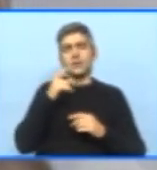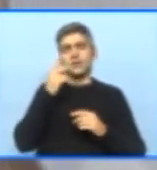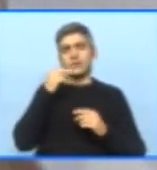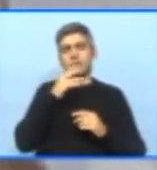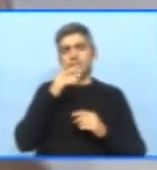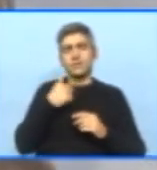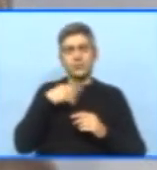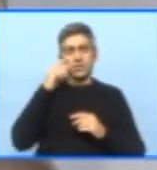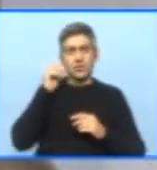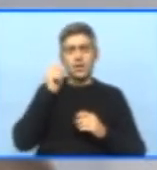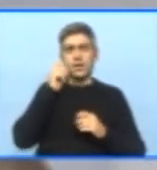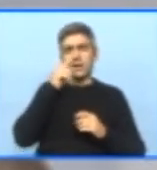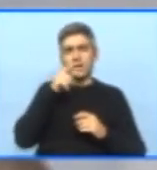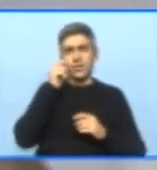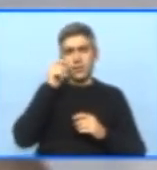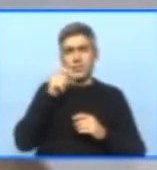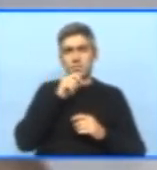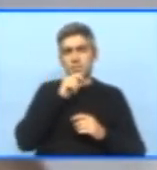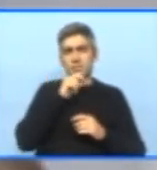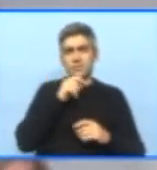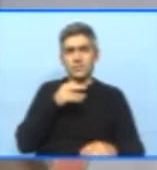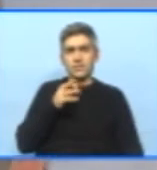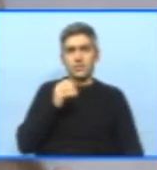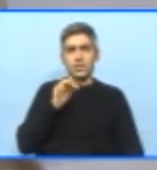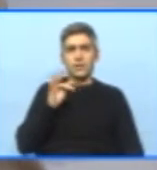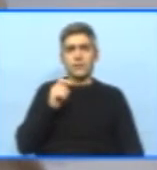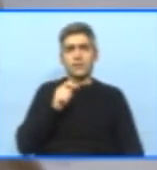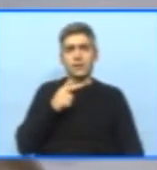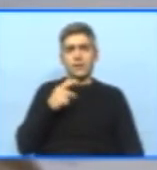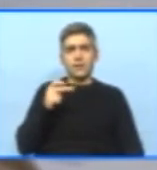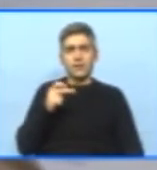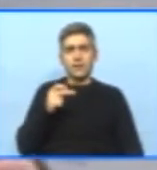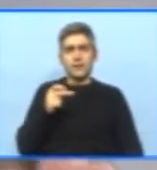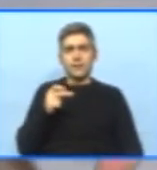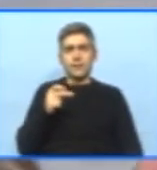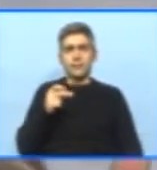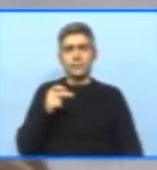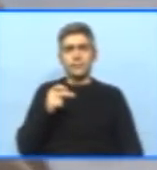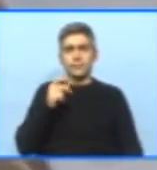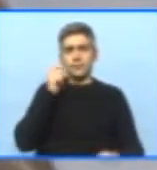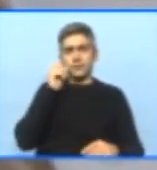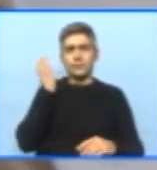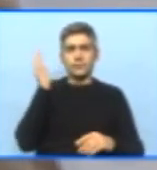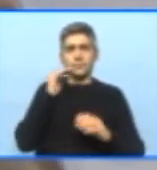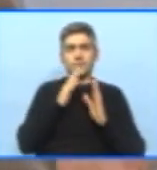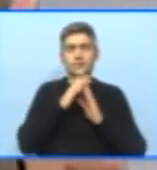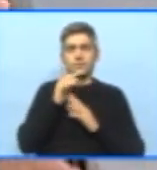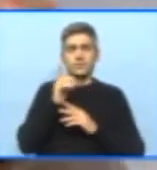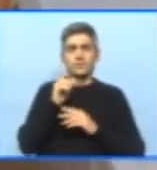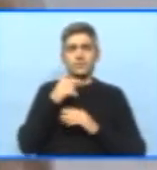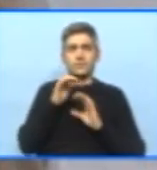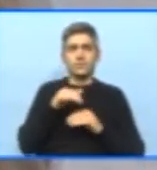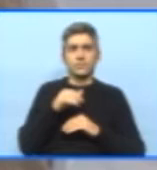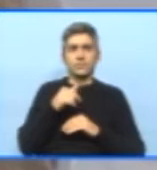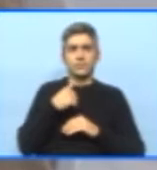homem. Depois diz: talvez seja um profeta. E depois diz o que é que ele diz mais à frente: é o homem que vem de Deus. E no final está a